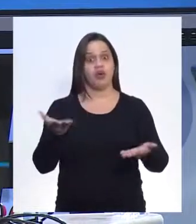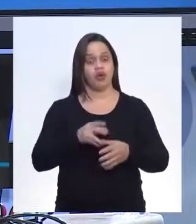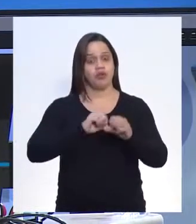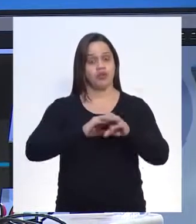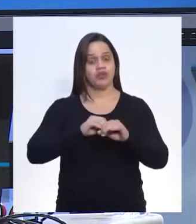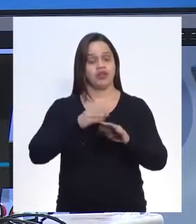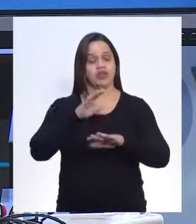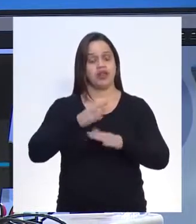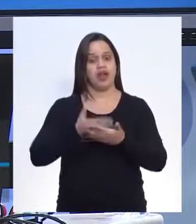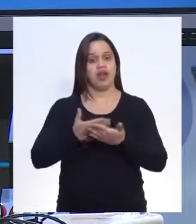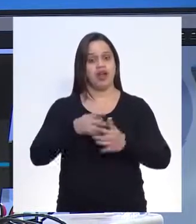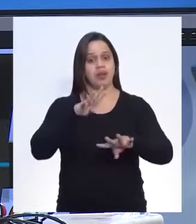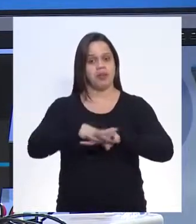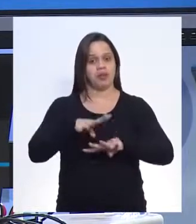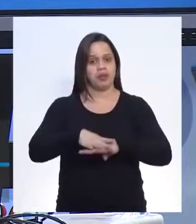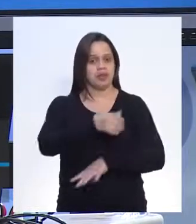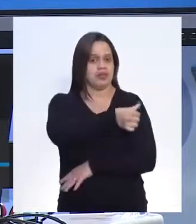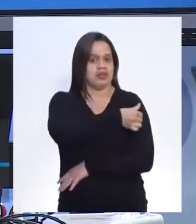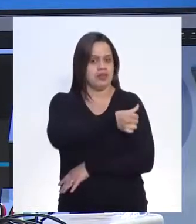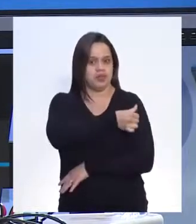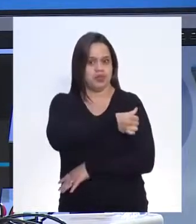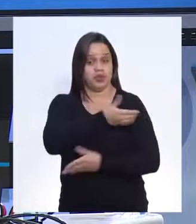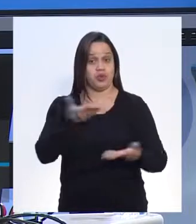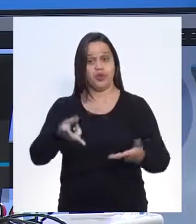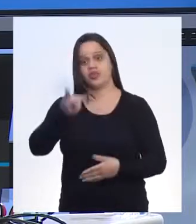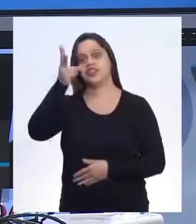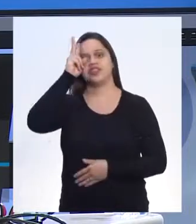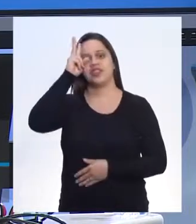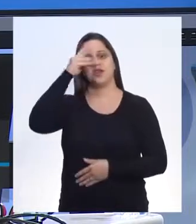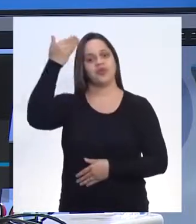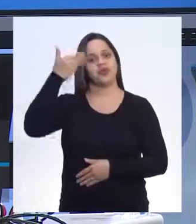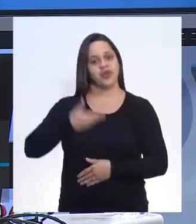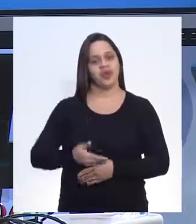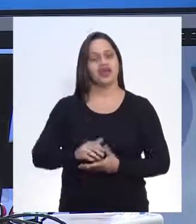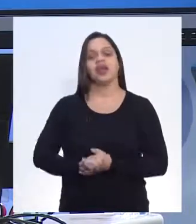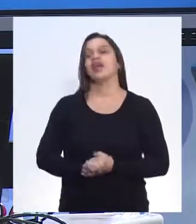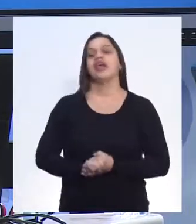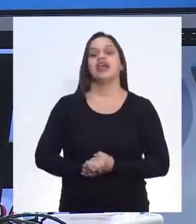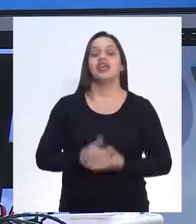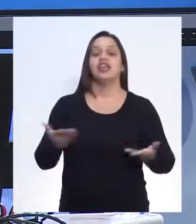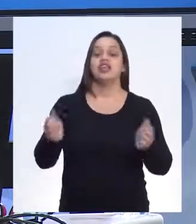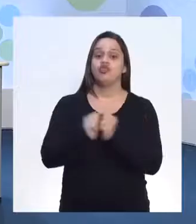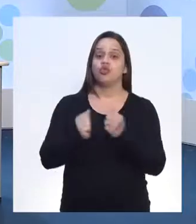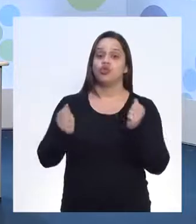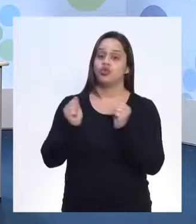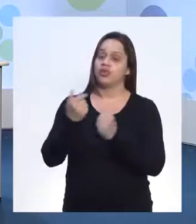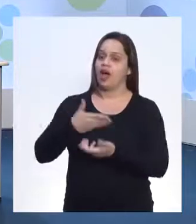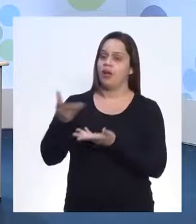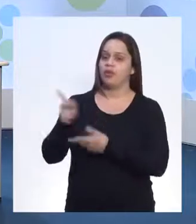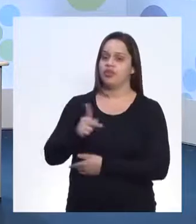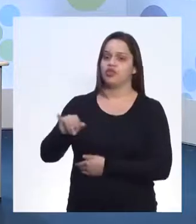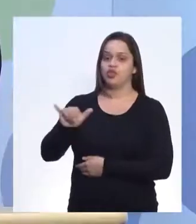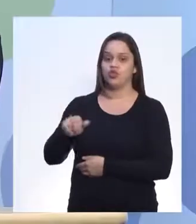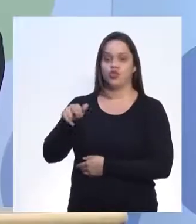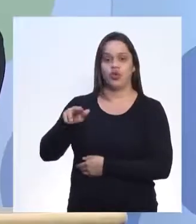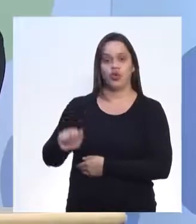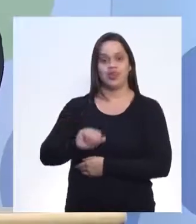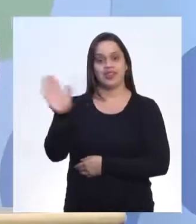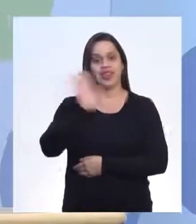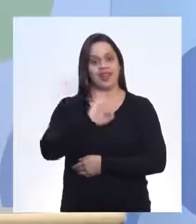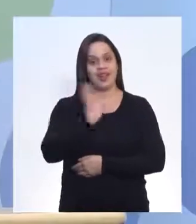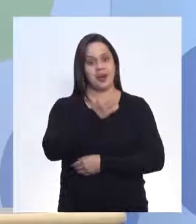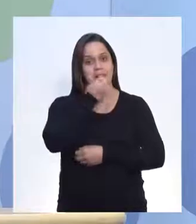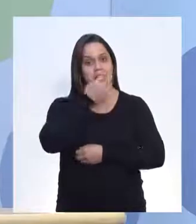do ensino fundamental. Segunda-feira e comigo hoje o professor Jonas. Bom dia, Jonas. Olá, sejam todos bem-vindos para mais uma